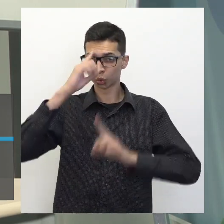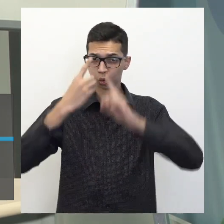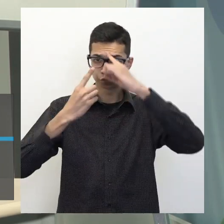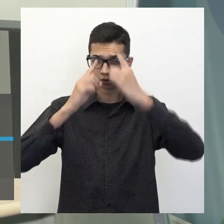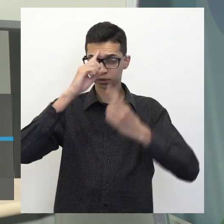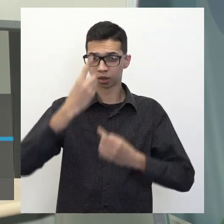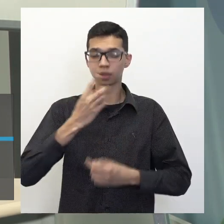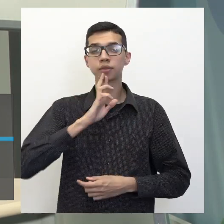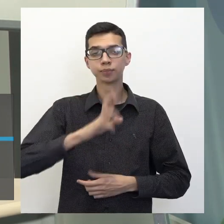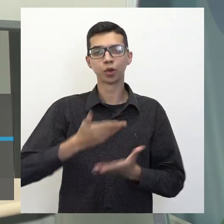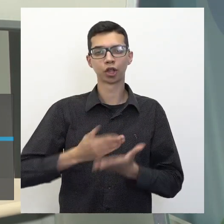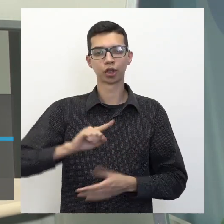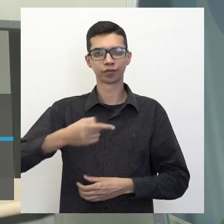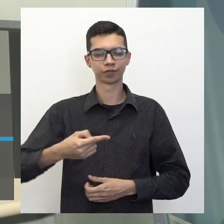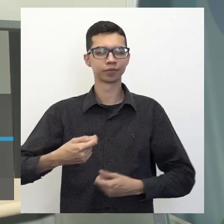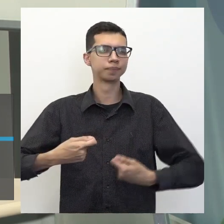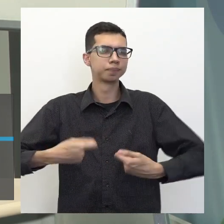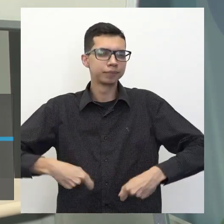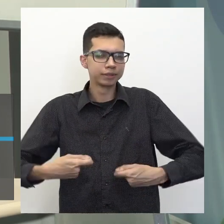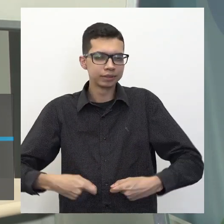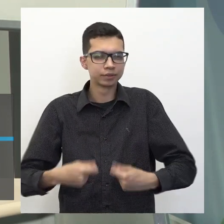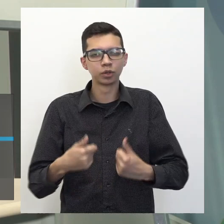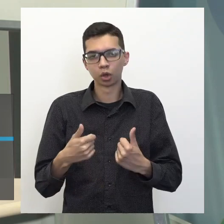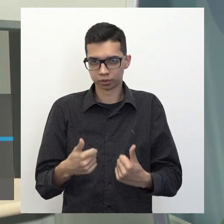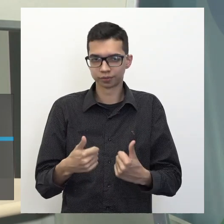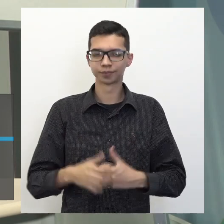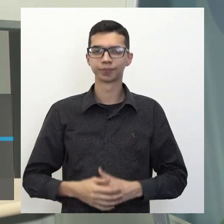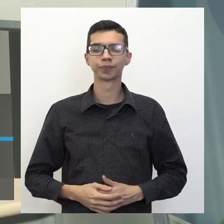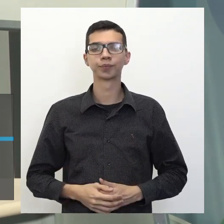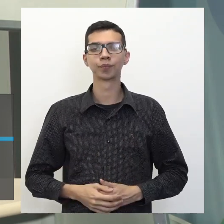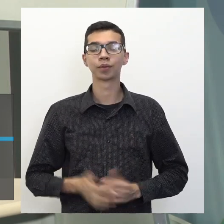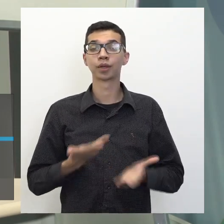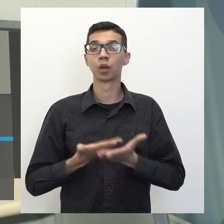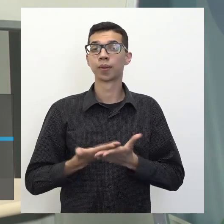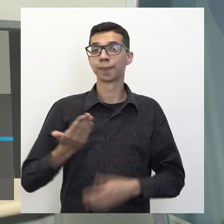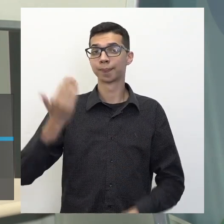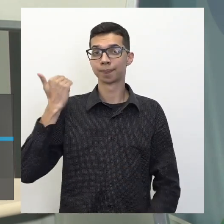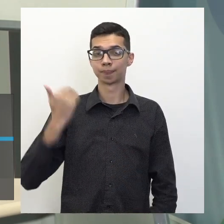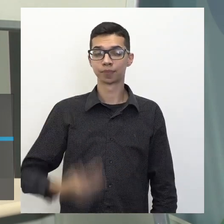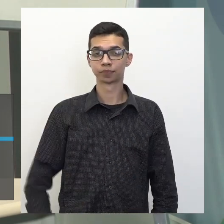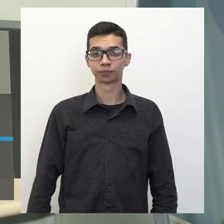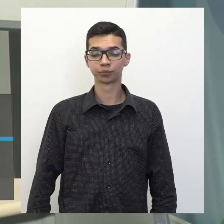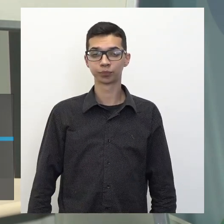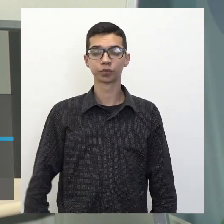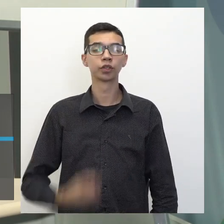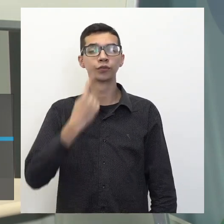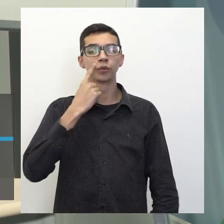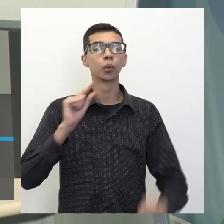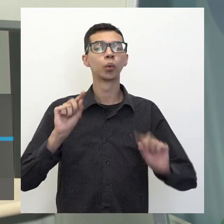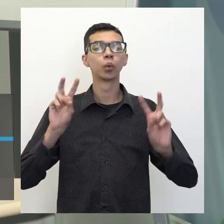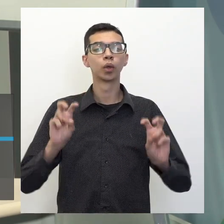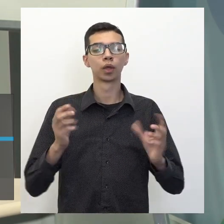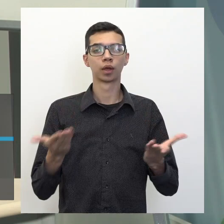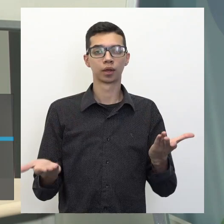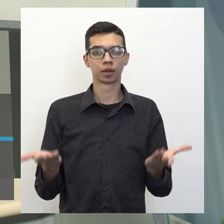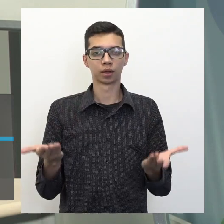perfeito? Vamos lá, então? Recapitulando a aula passada, como eu falei, nós vimos o quê? Equilíbrio químico, né? Eu tenho